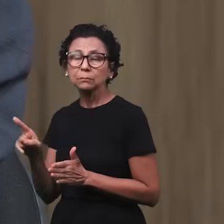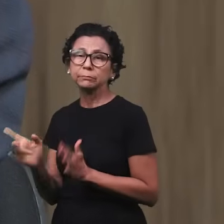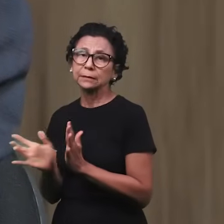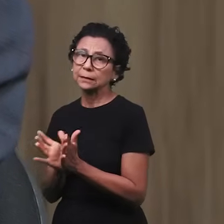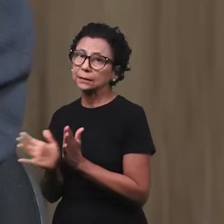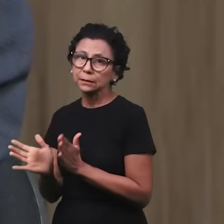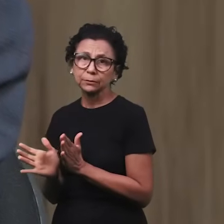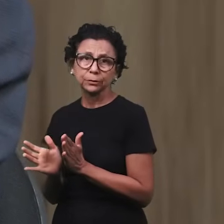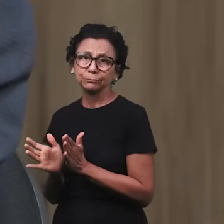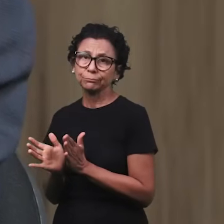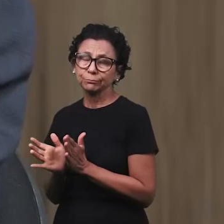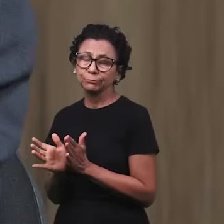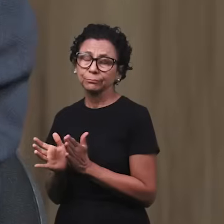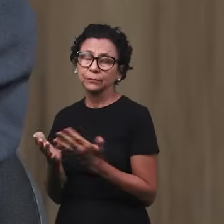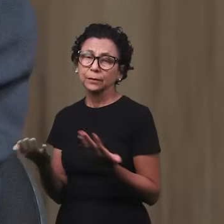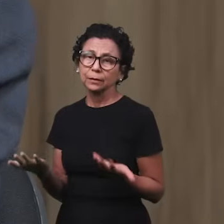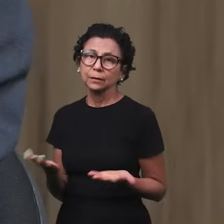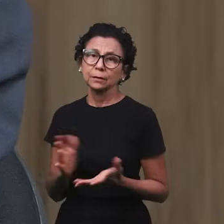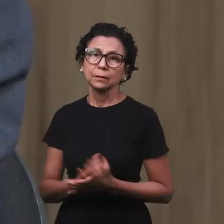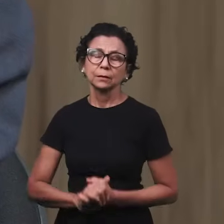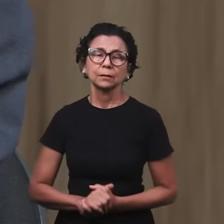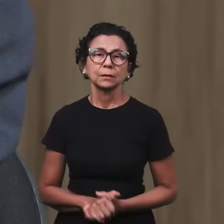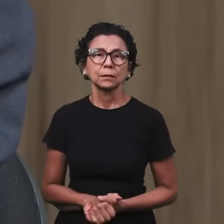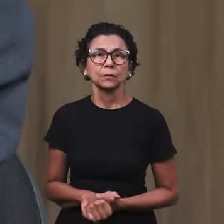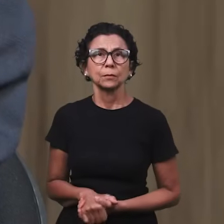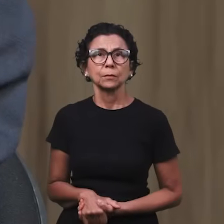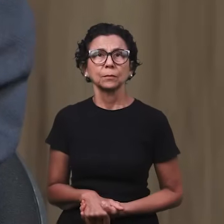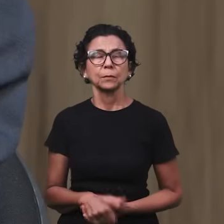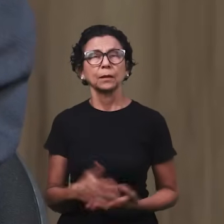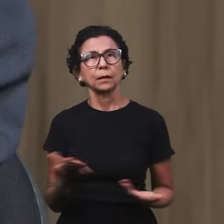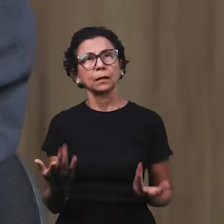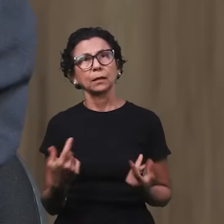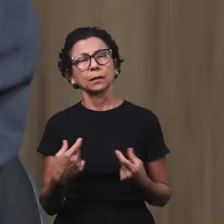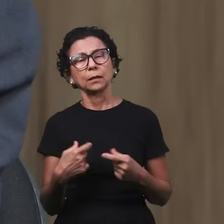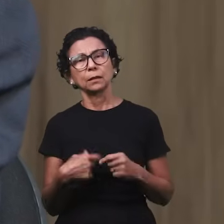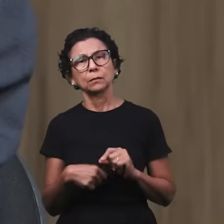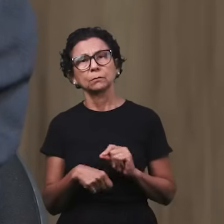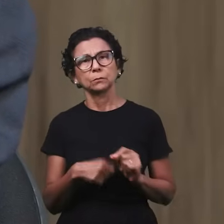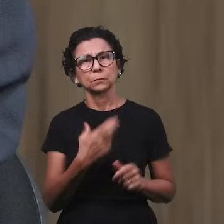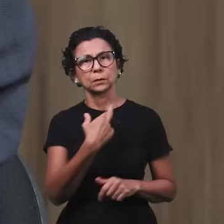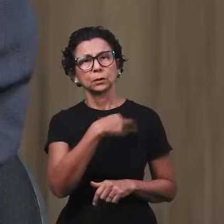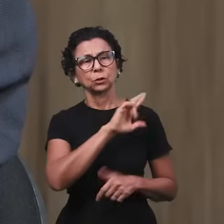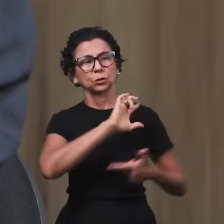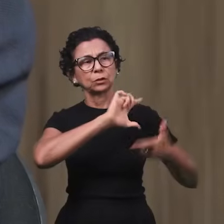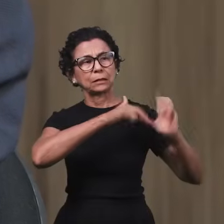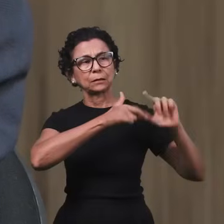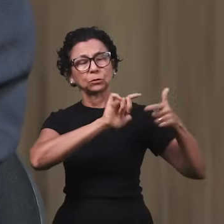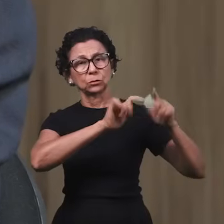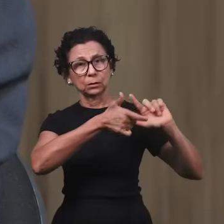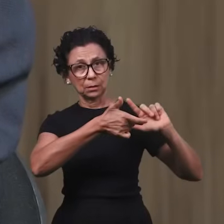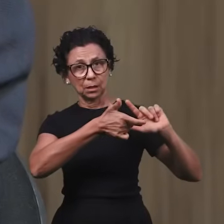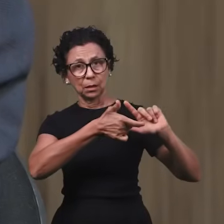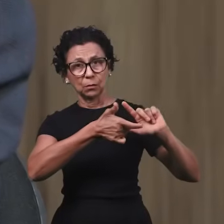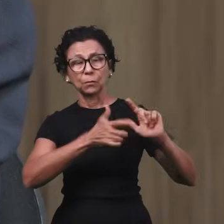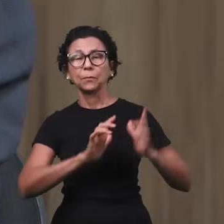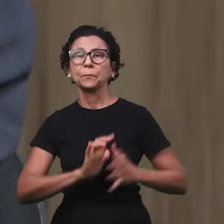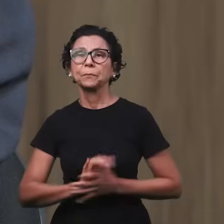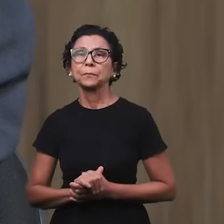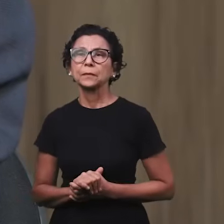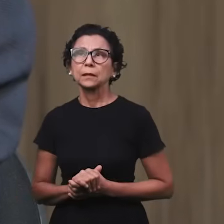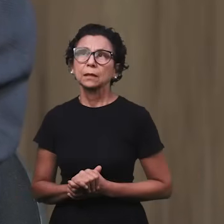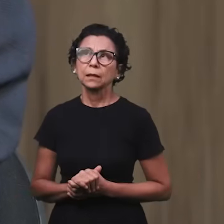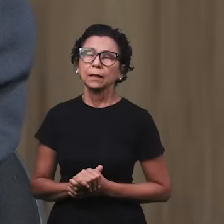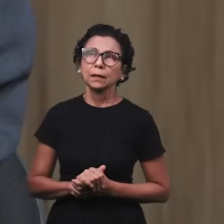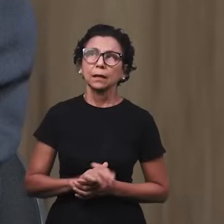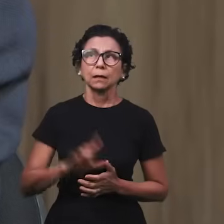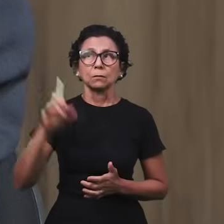forma de Deus se revelar, segundo esses princípios tradicionais cristãos, é através